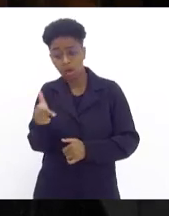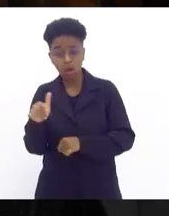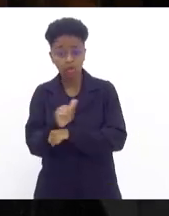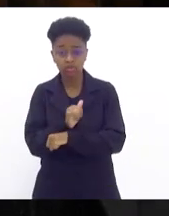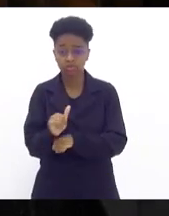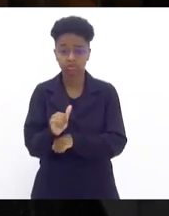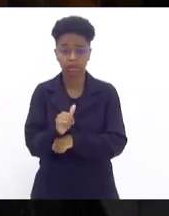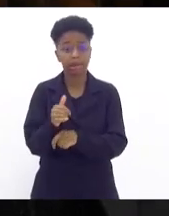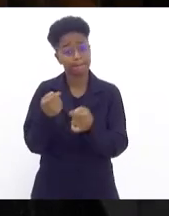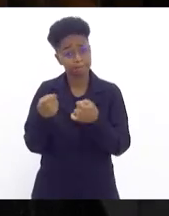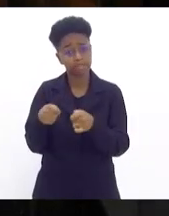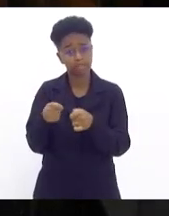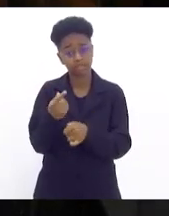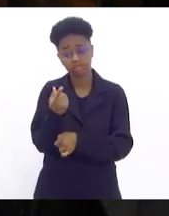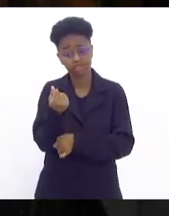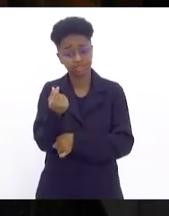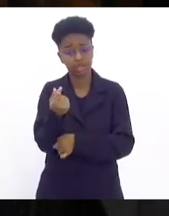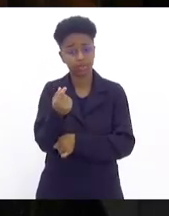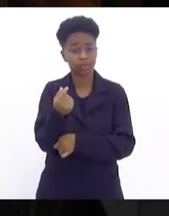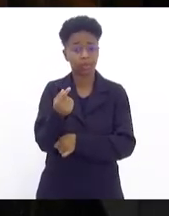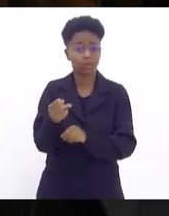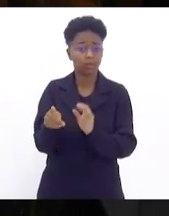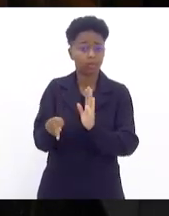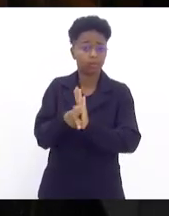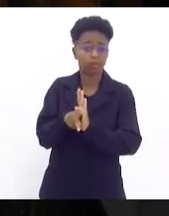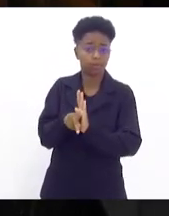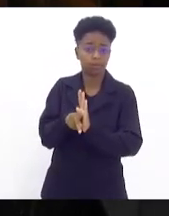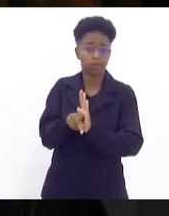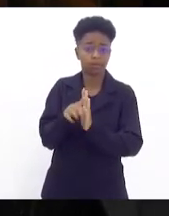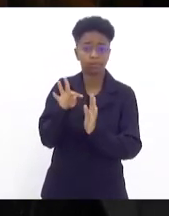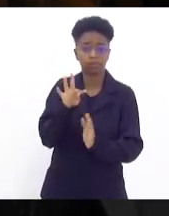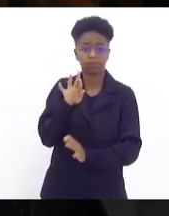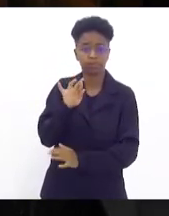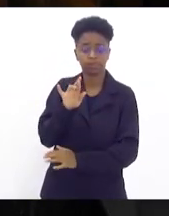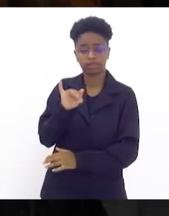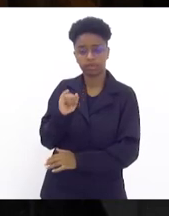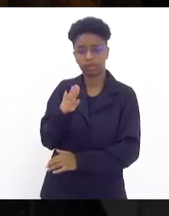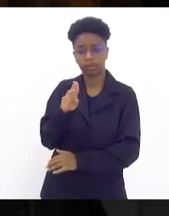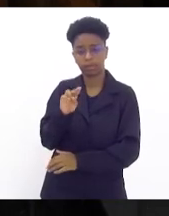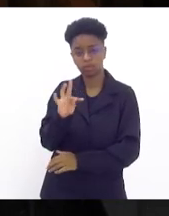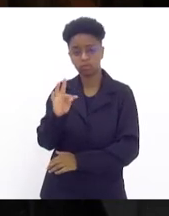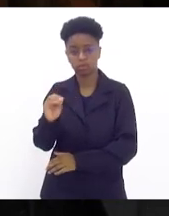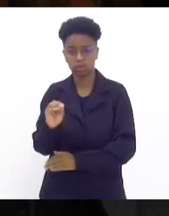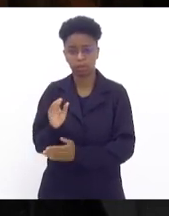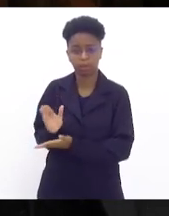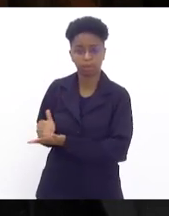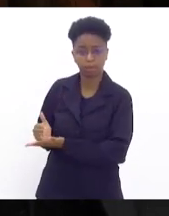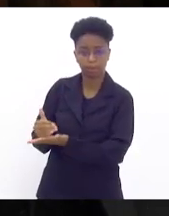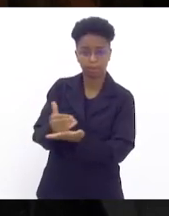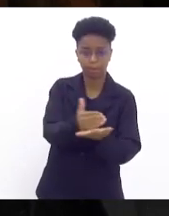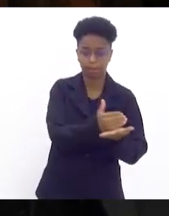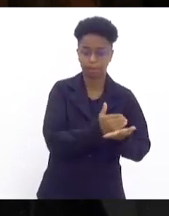com os recursos oriundo dos tributos que são recolhidos